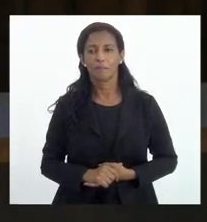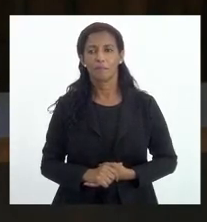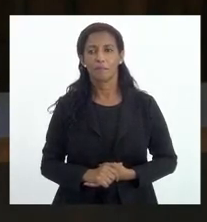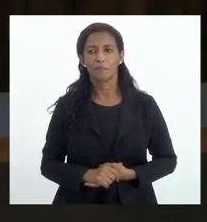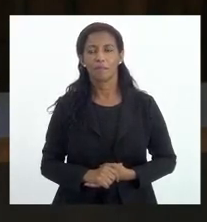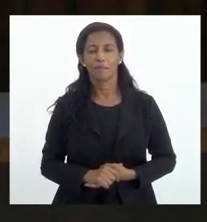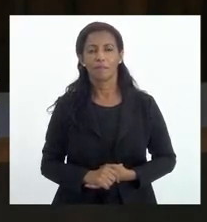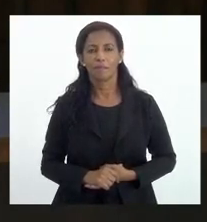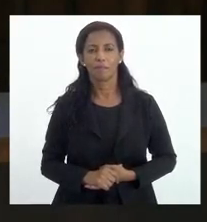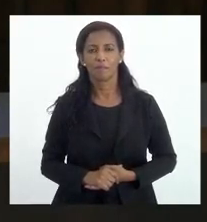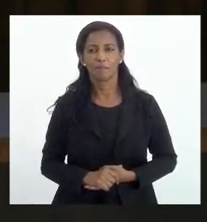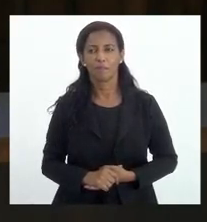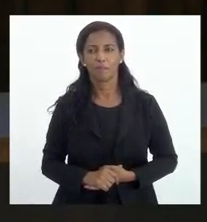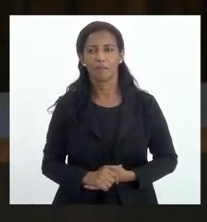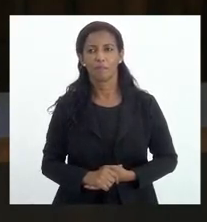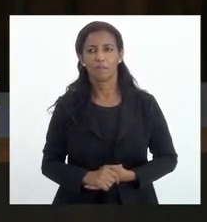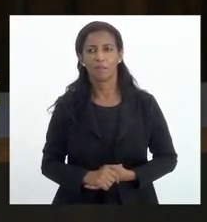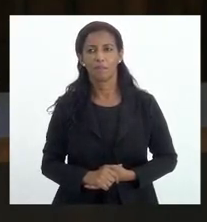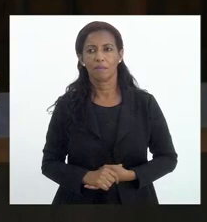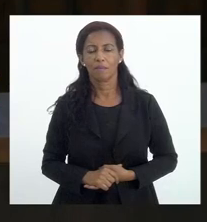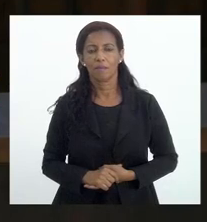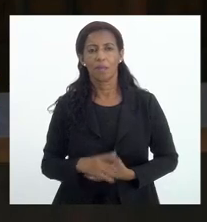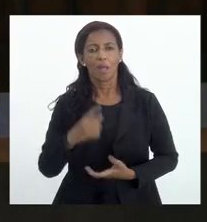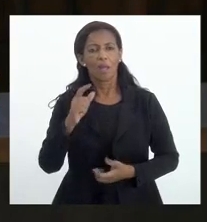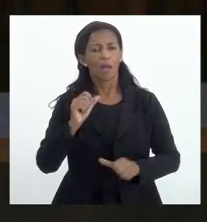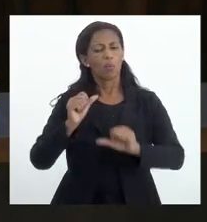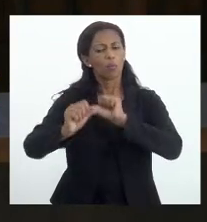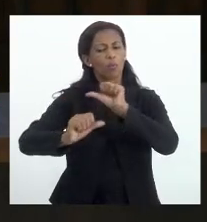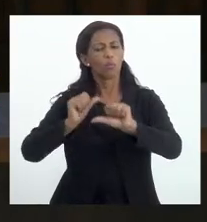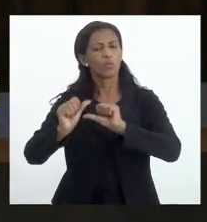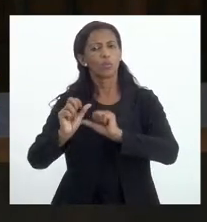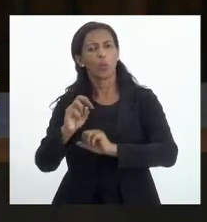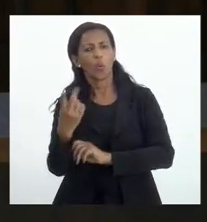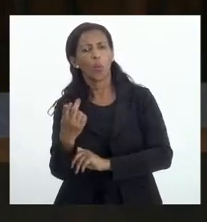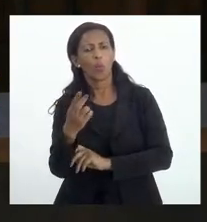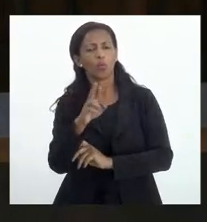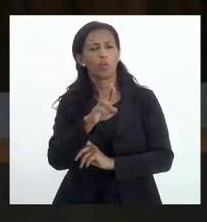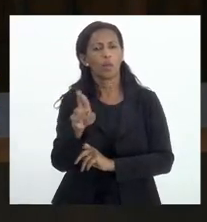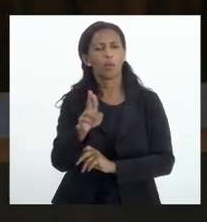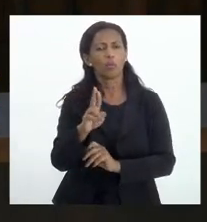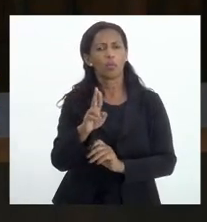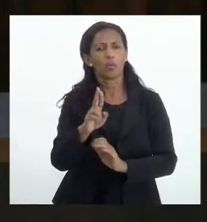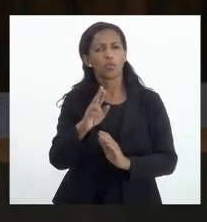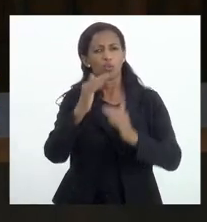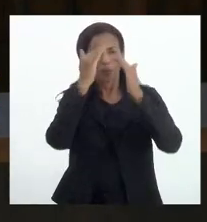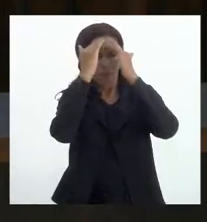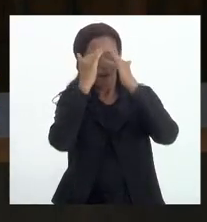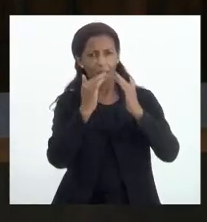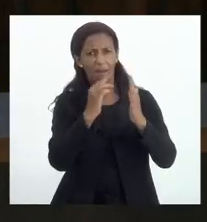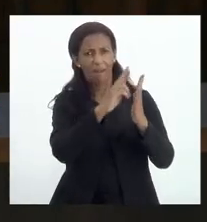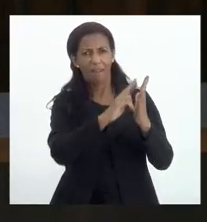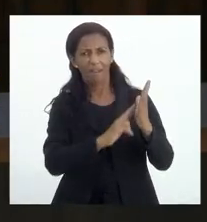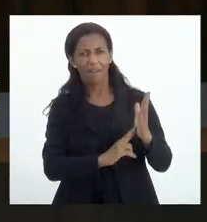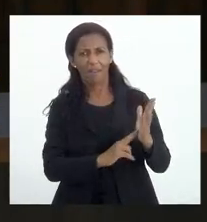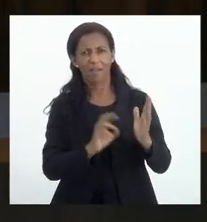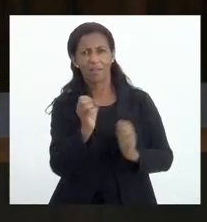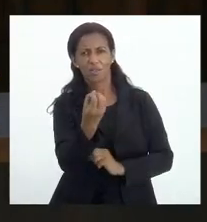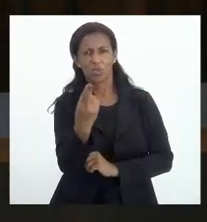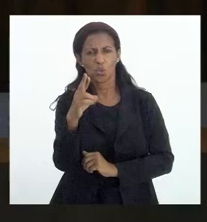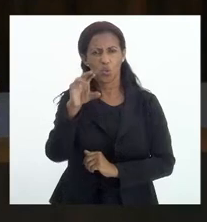a previsão ou não de alguma regra de ouro. É exemplo de que foi feito no âmbito federal, se há alguma regra de